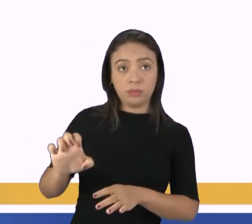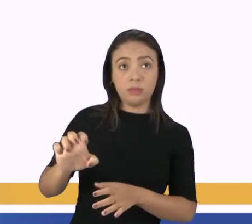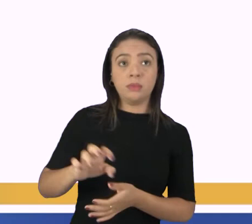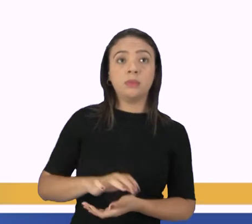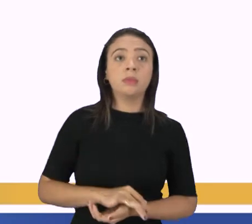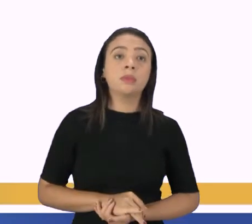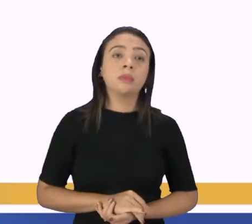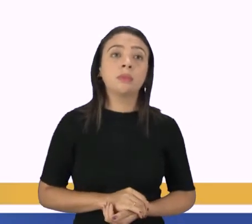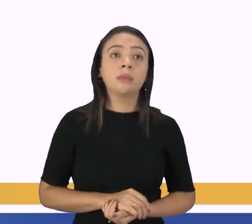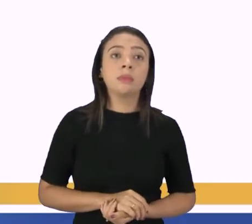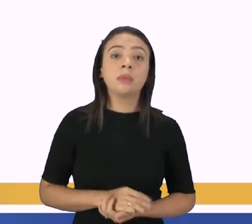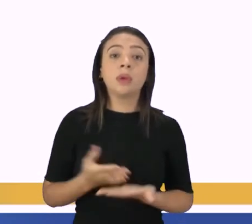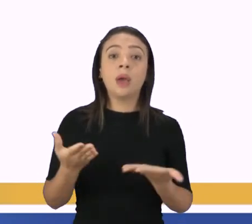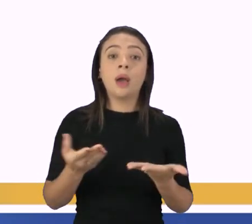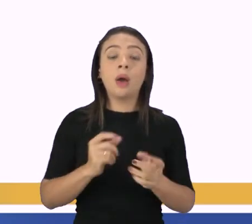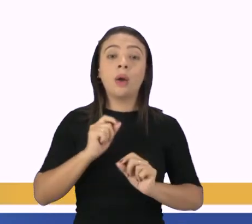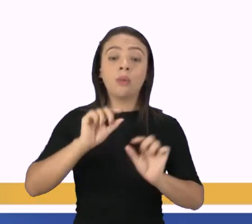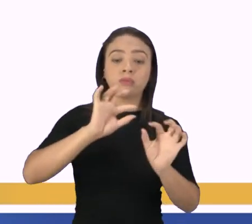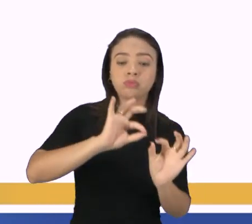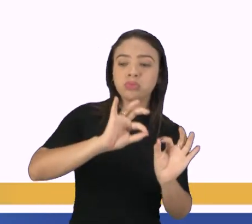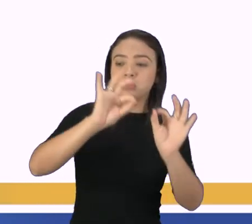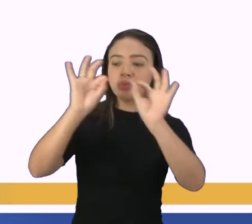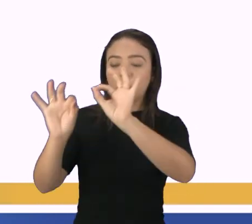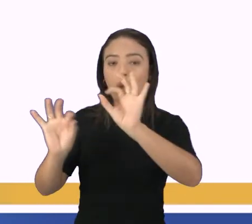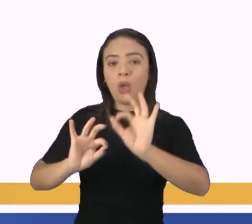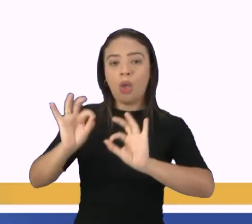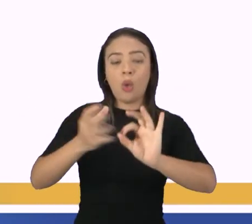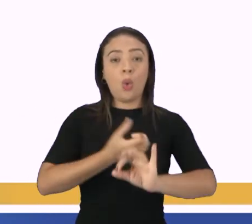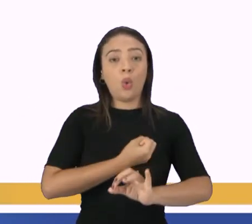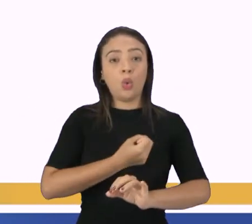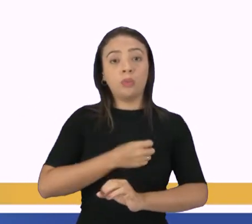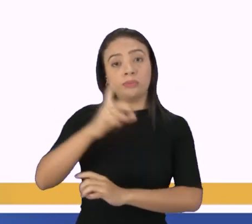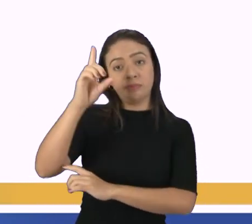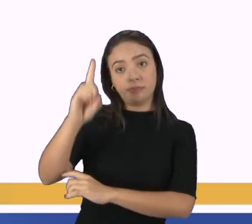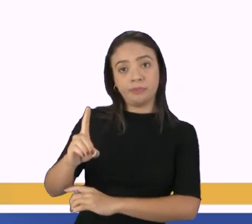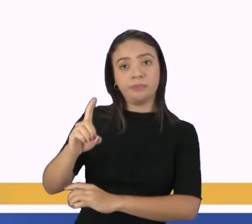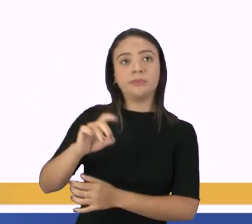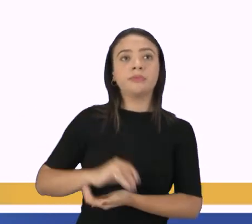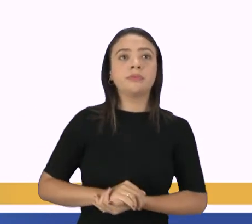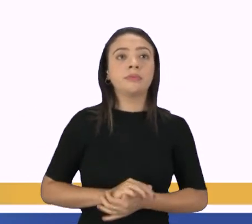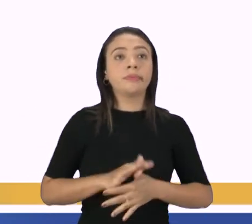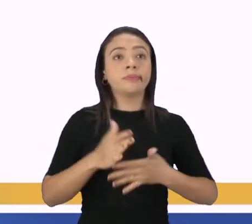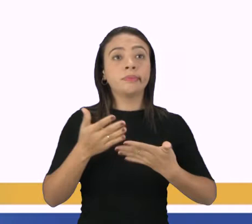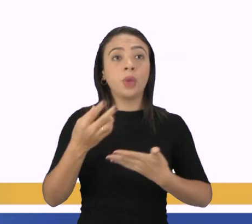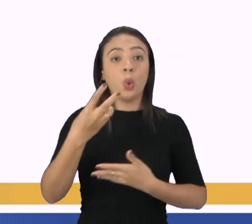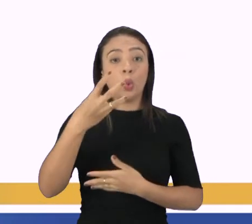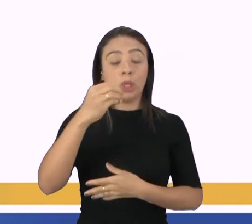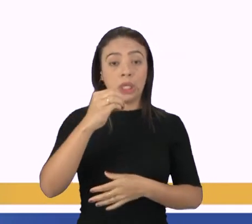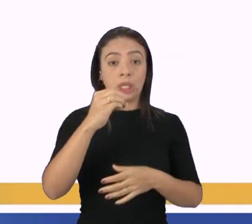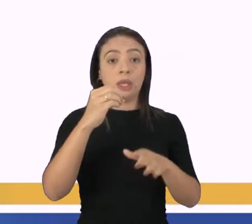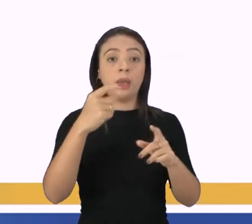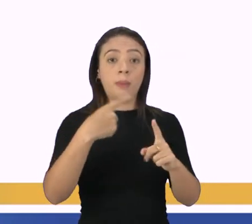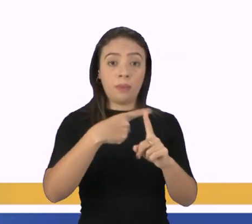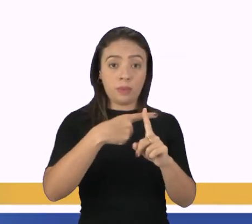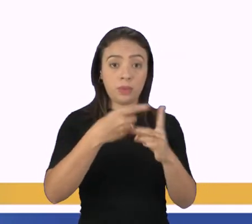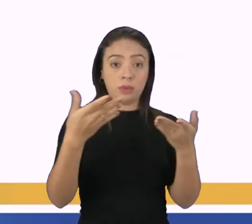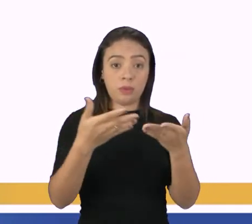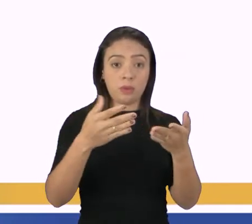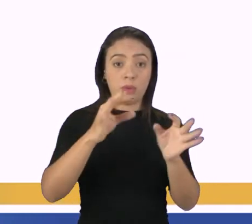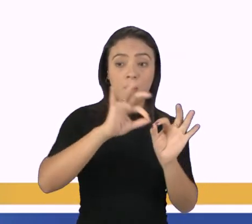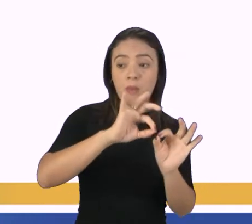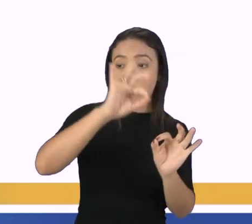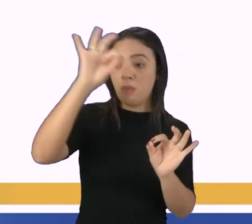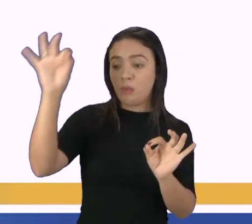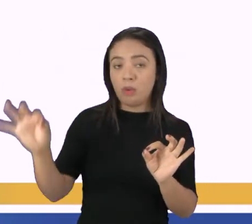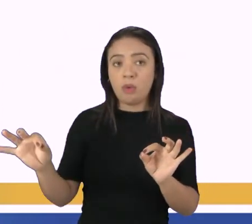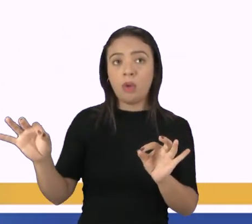caso 4x, e vou agrupar os números do lado direito. Então, esse 30, ele está positivo, vai para o outro